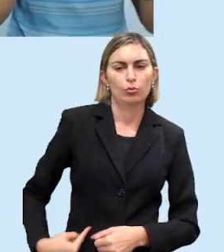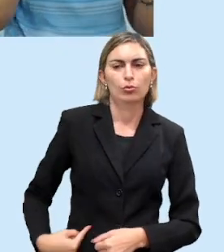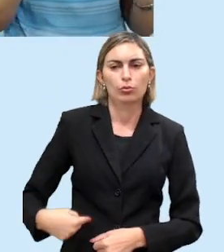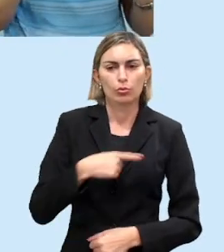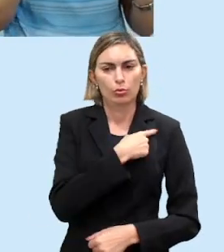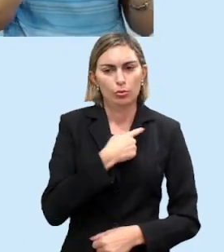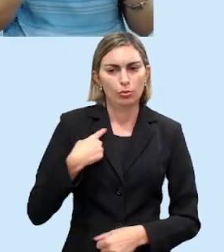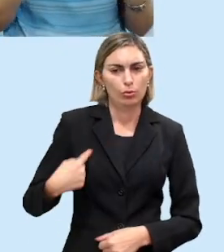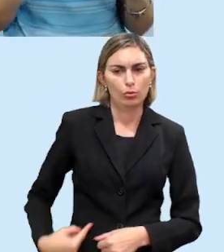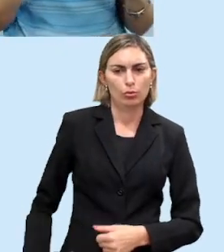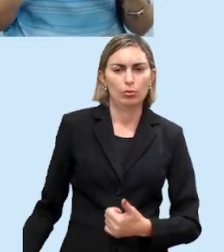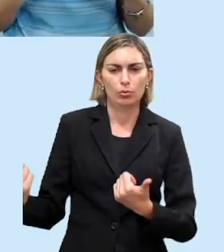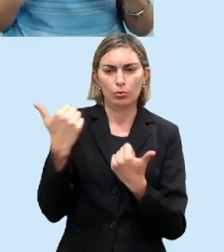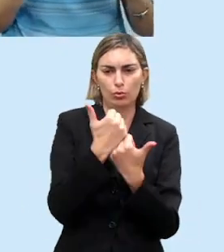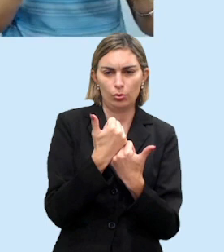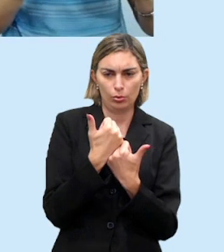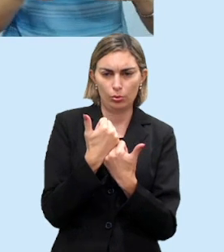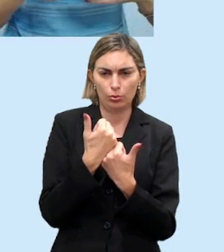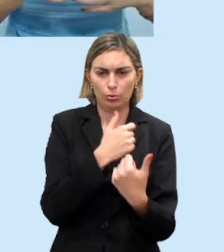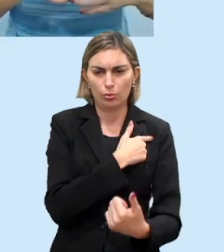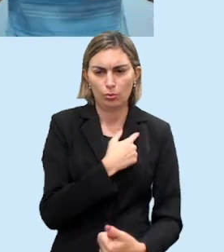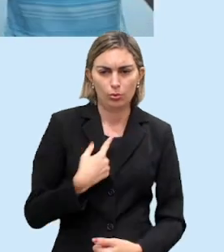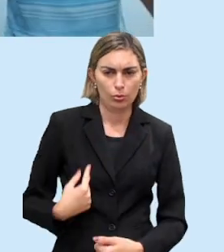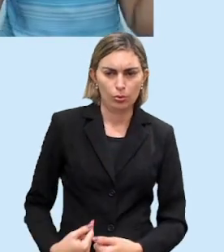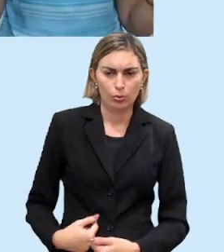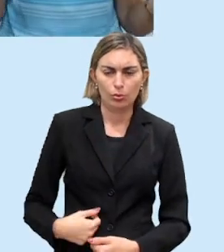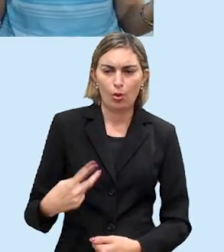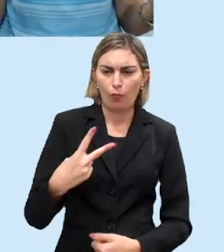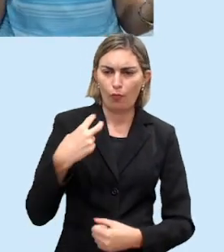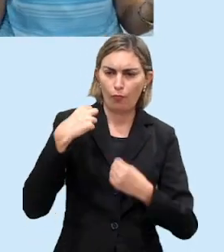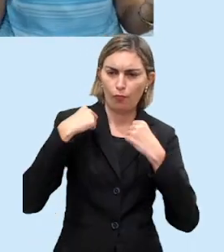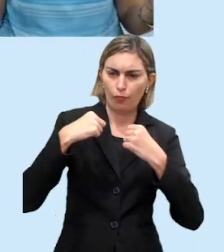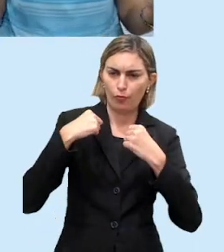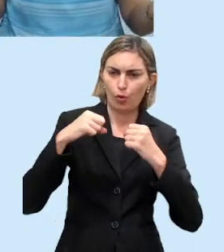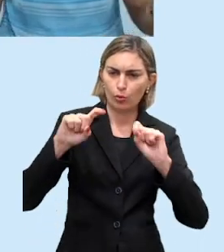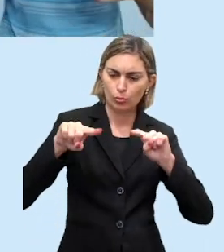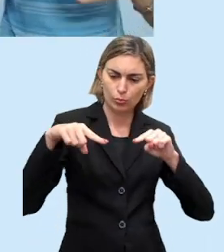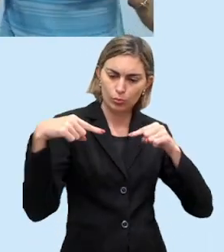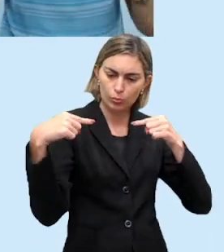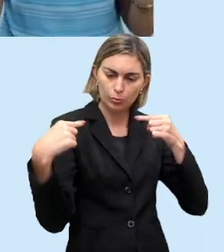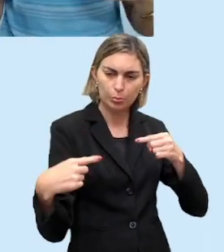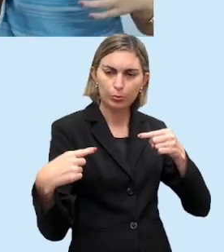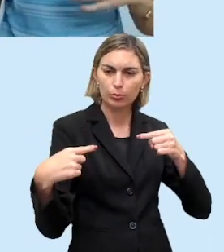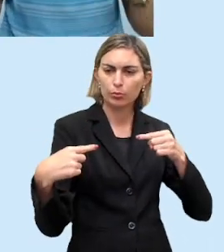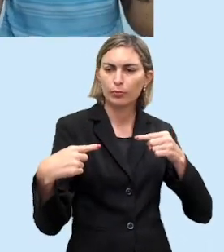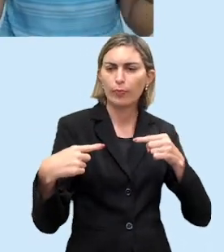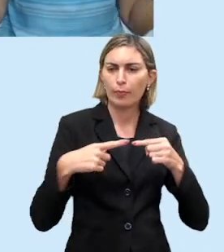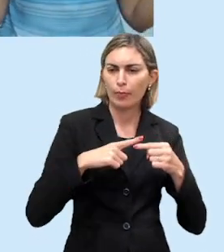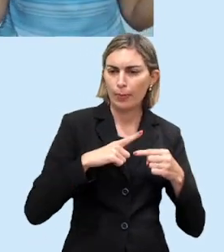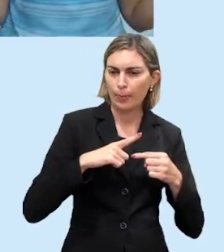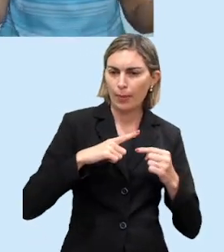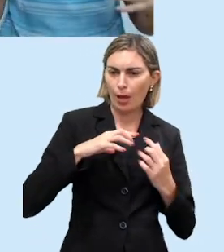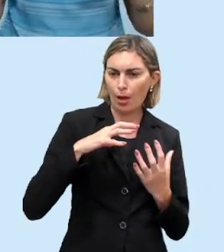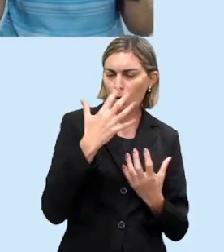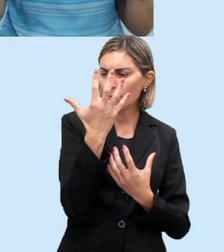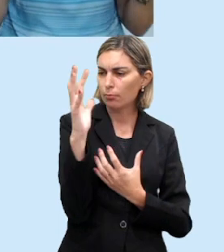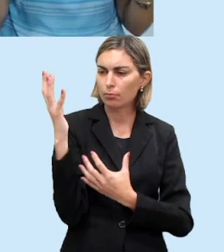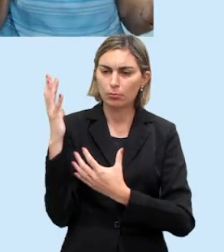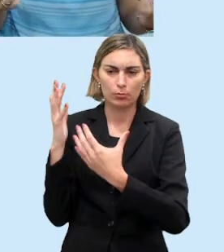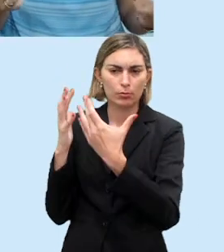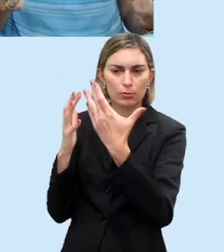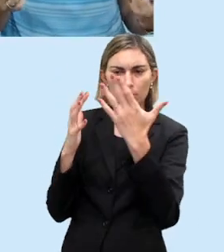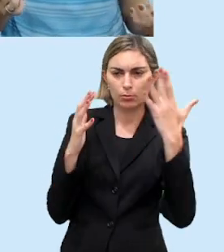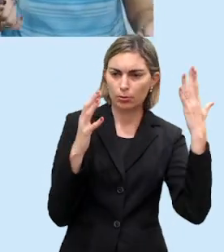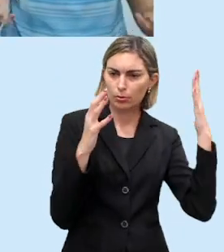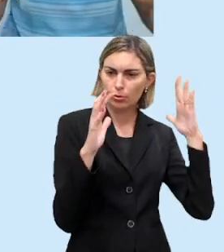representa ao mesmo tempo as forças opostas que existem na natureza, que existem no